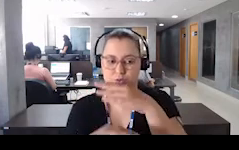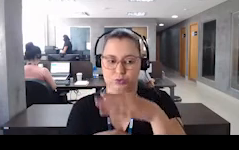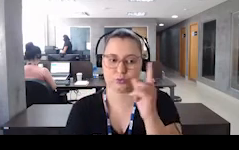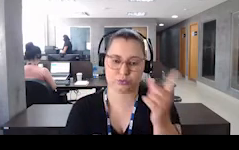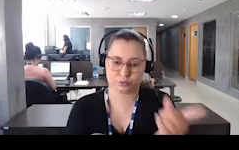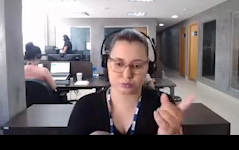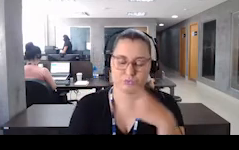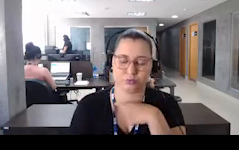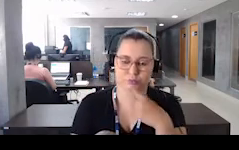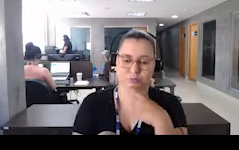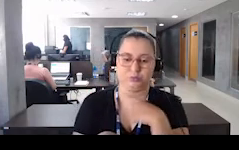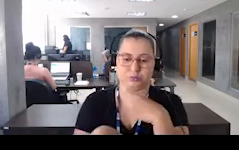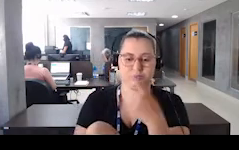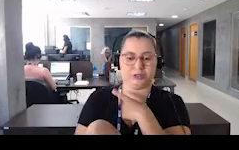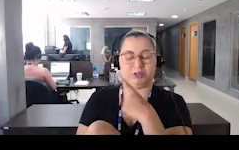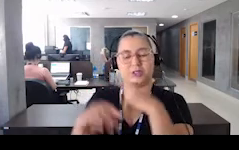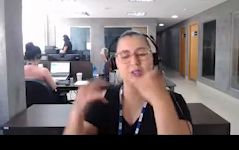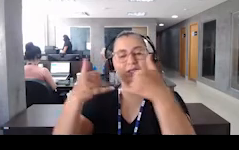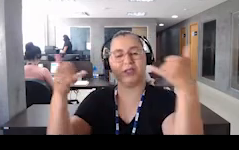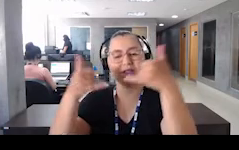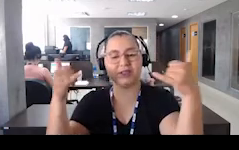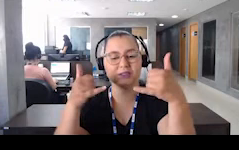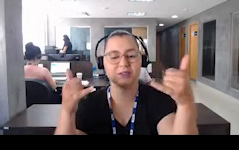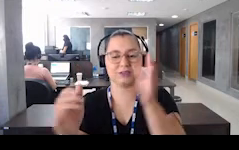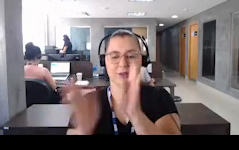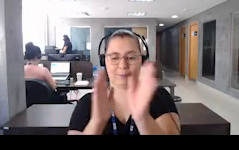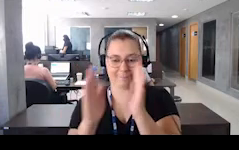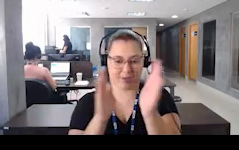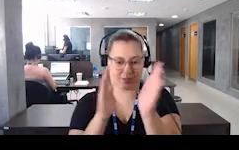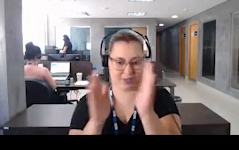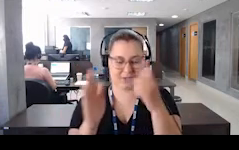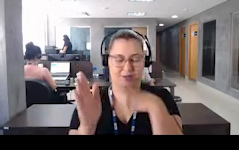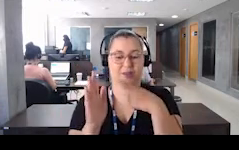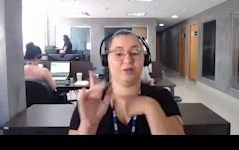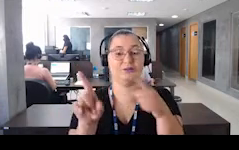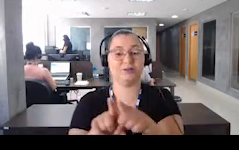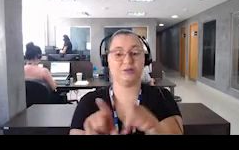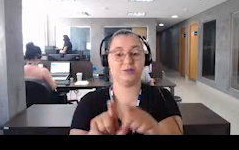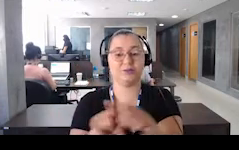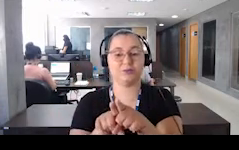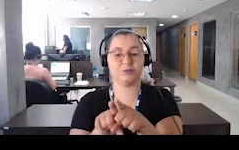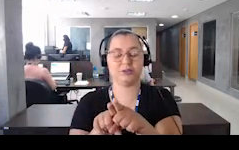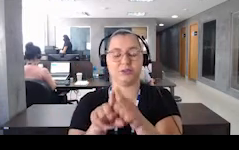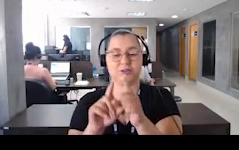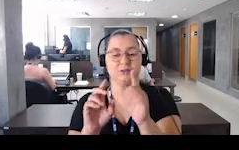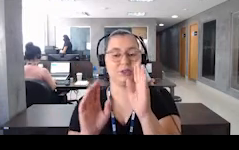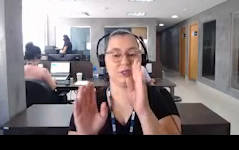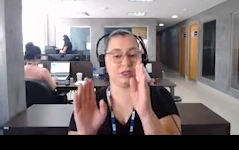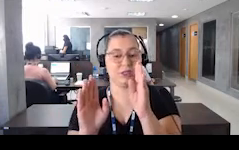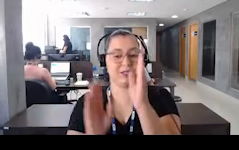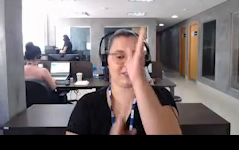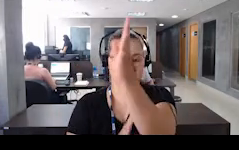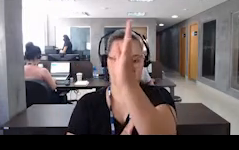né? Porque aqui a gente tem um circuito misto, né? Porque a gente tem ligação em paralelo e ligação em série, né? A gente tem os dois tipos